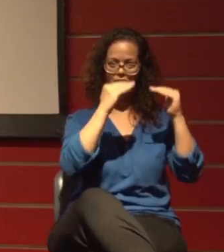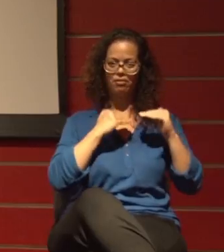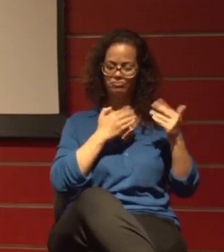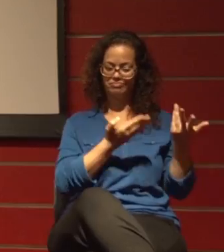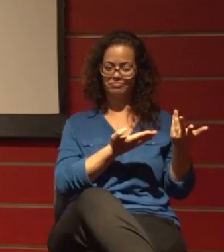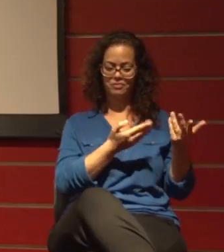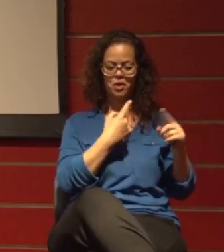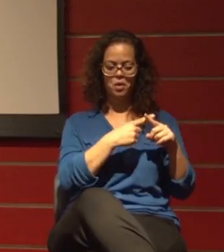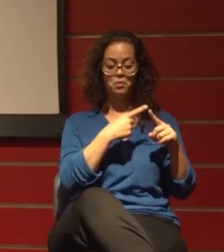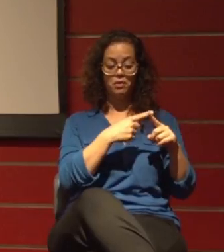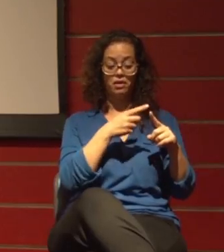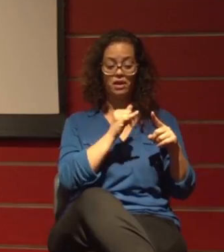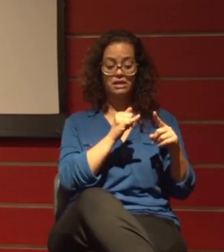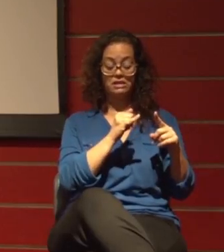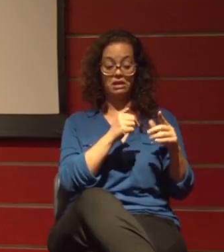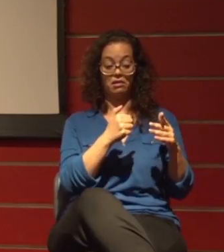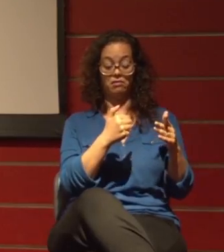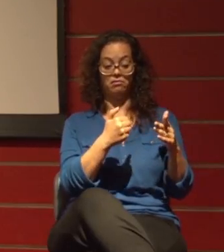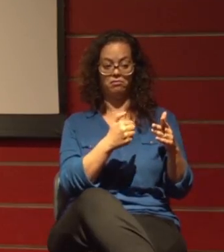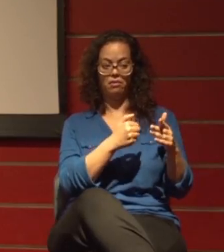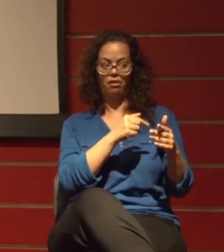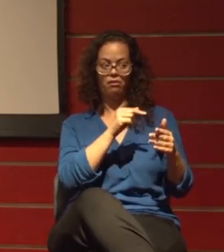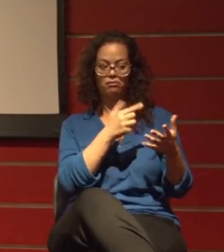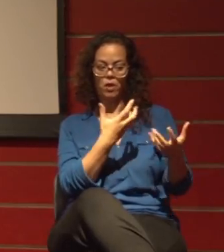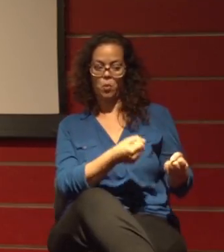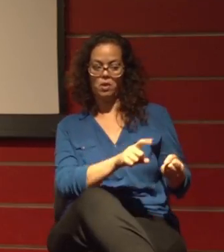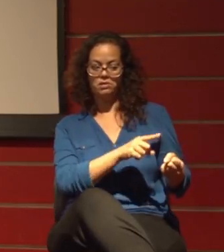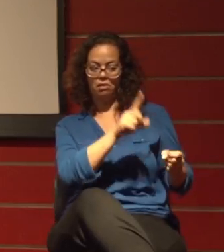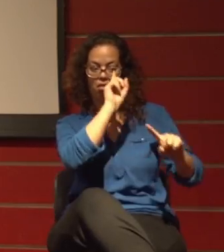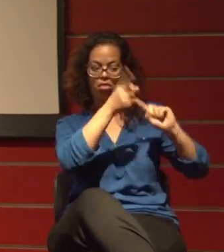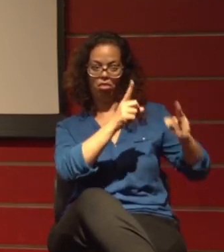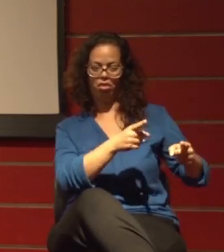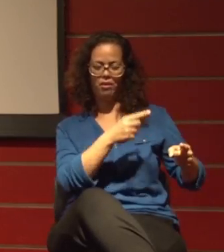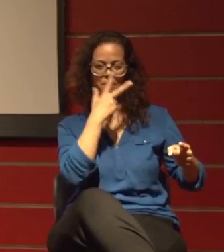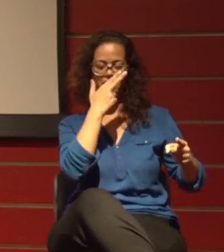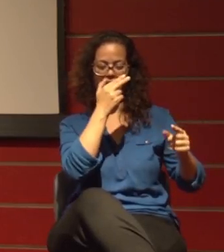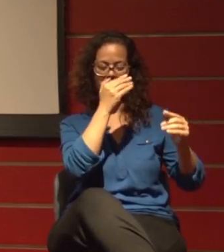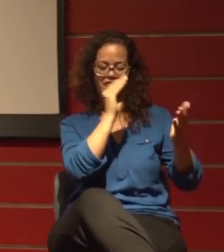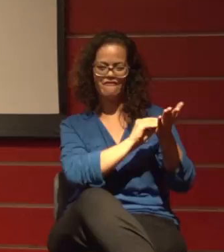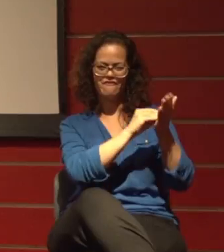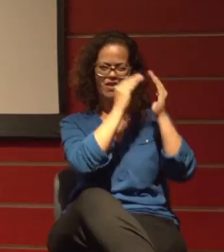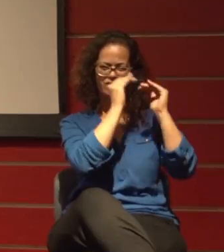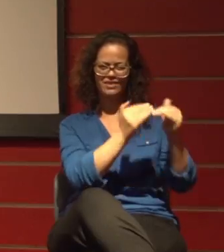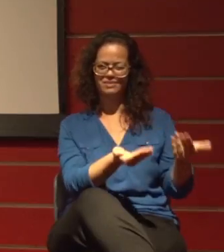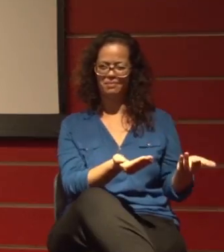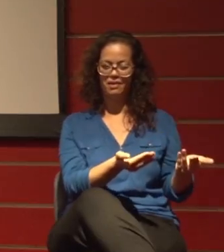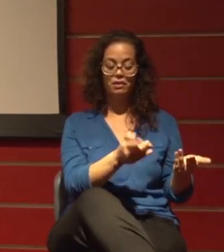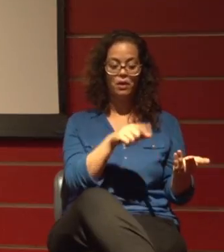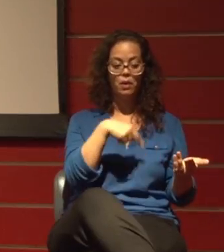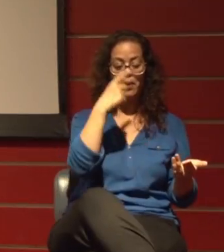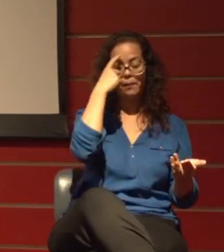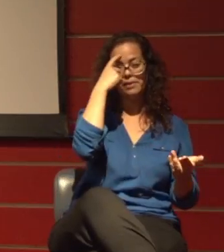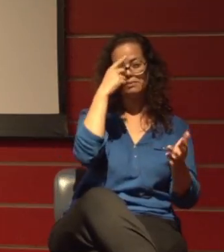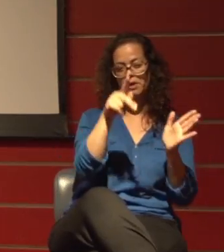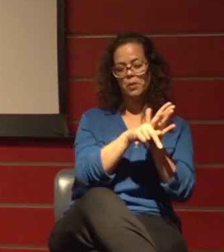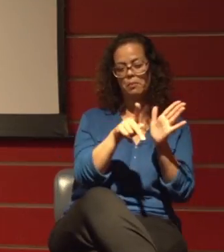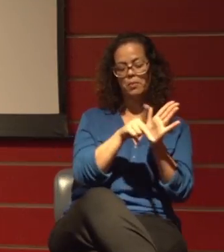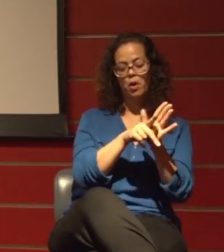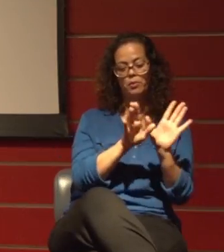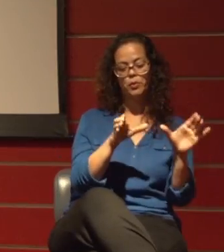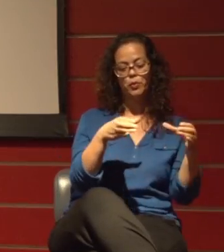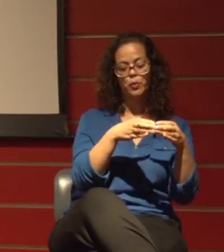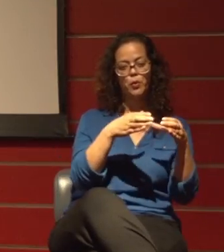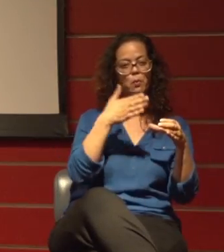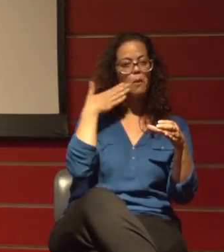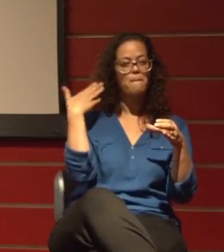que é falta de respeito questionar qualquer ordem ou qualquer coisa né É É o pensamento típico dessa branquitude que a